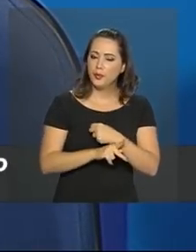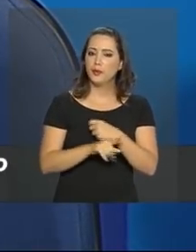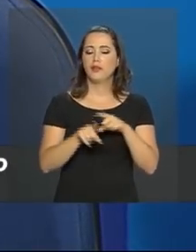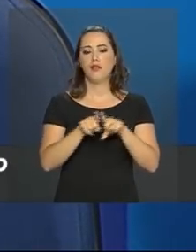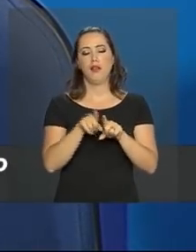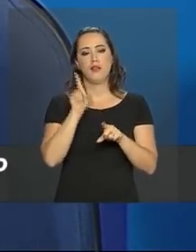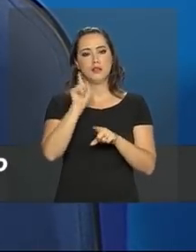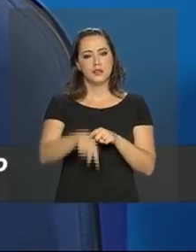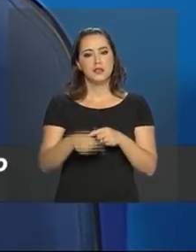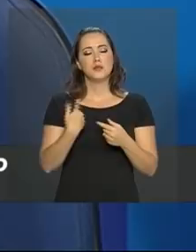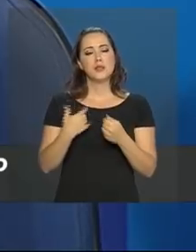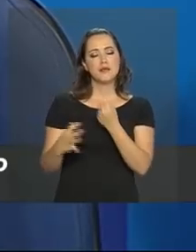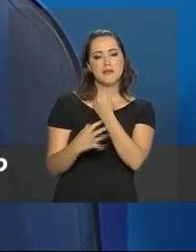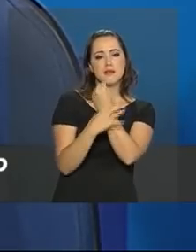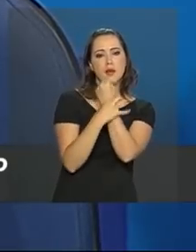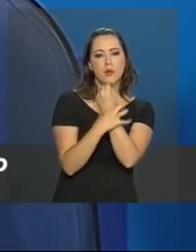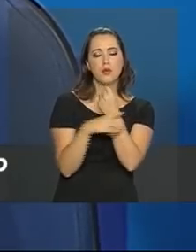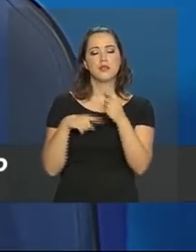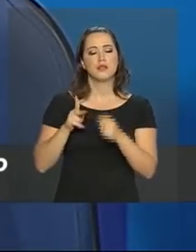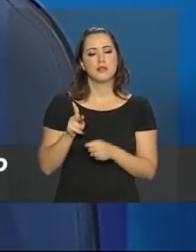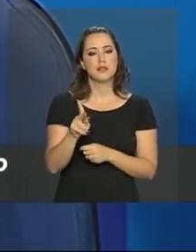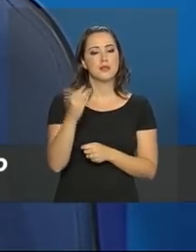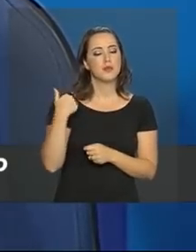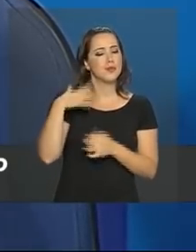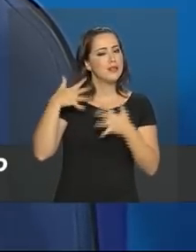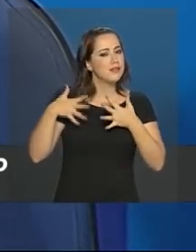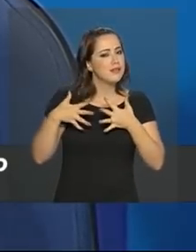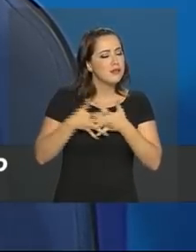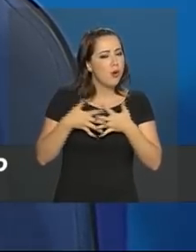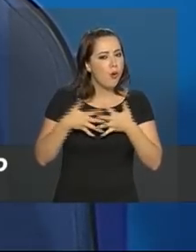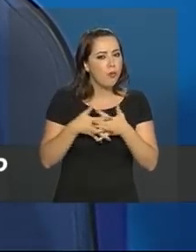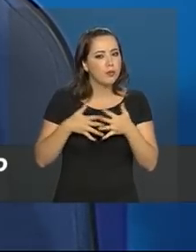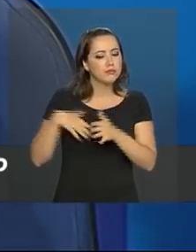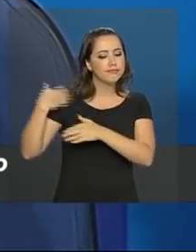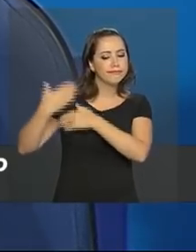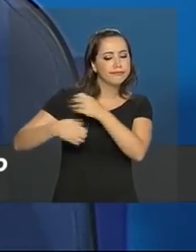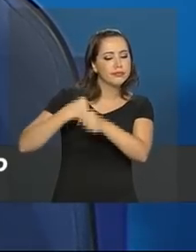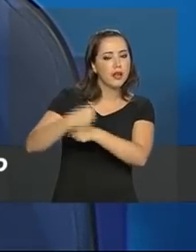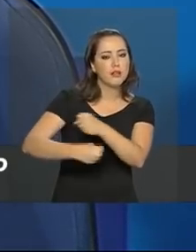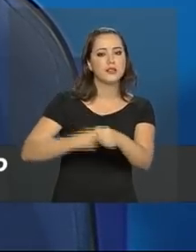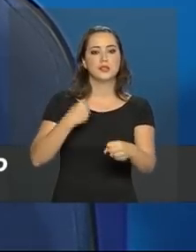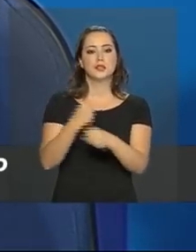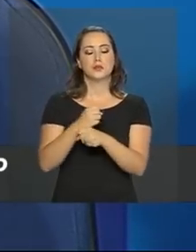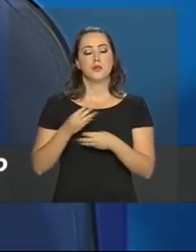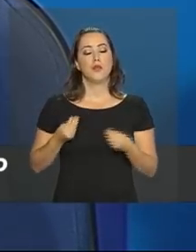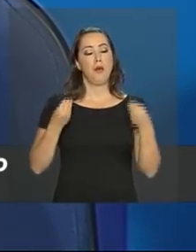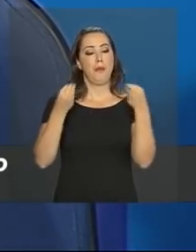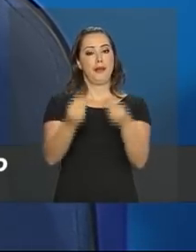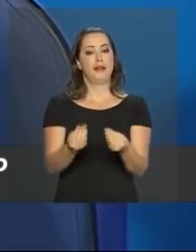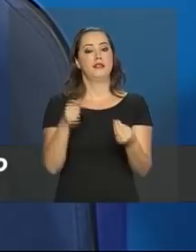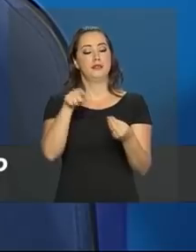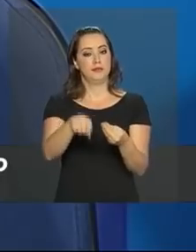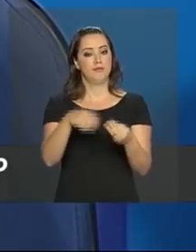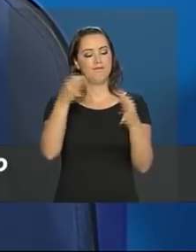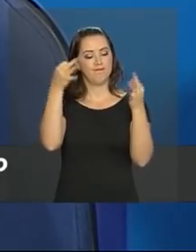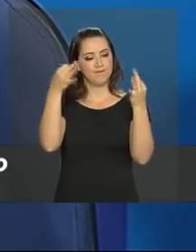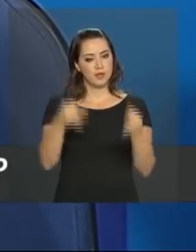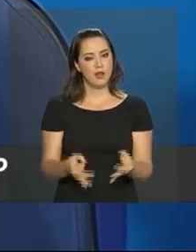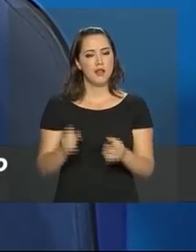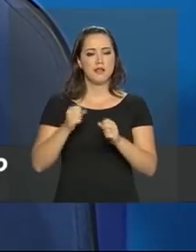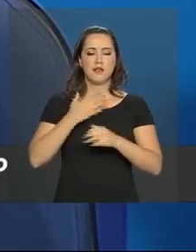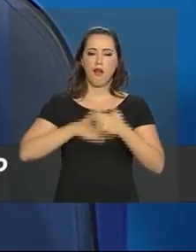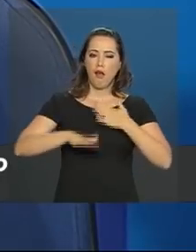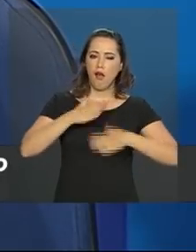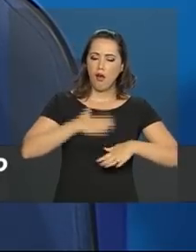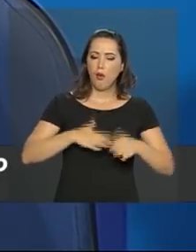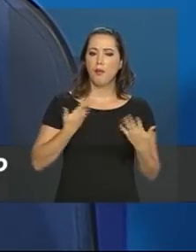nós tínhamos de segurança cada vez mais complexas nos últimos anos é para garantir essa isonomia essa tranquilidade